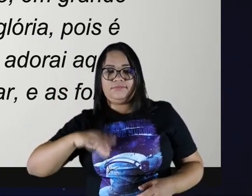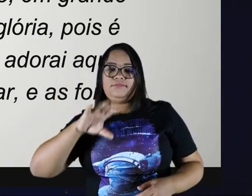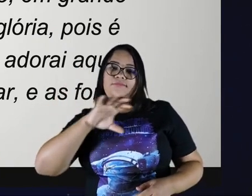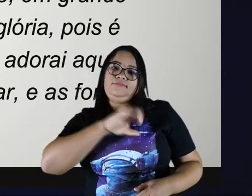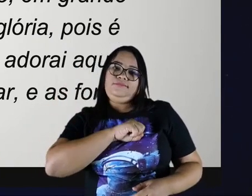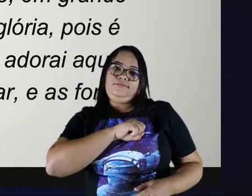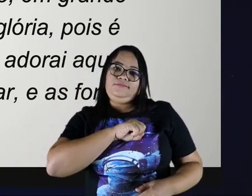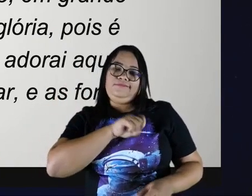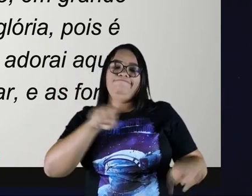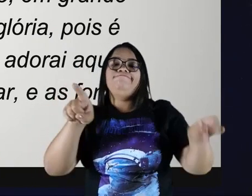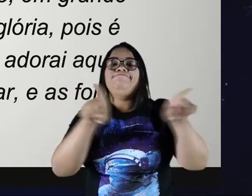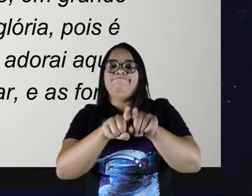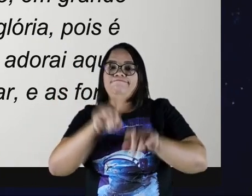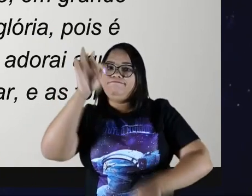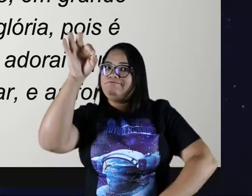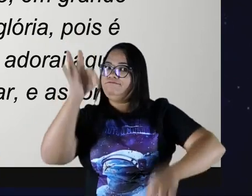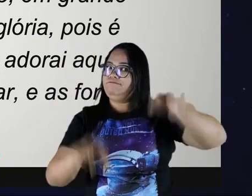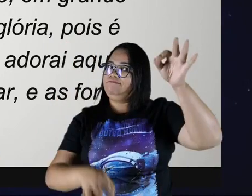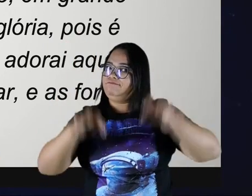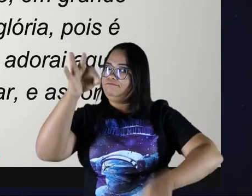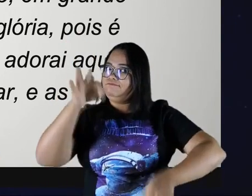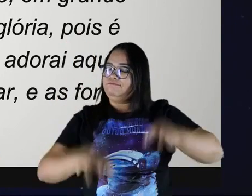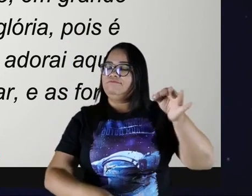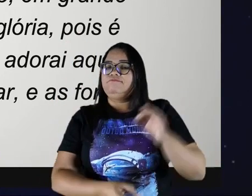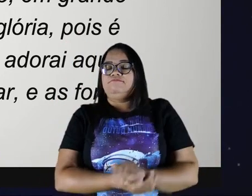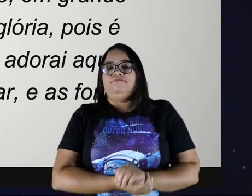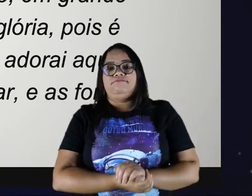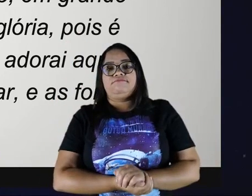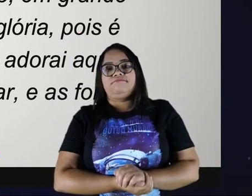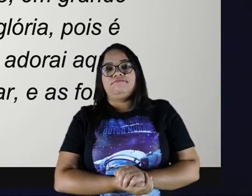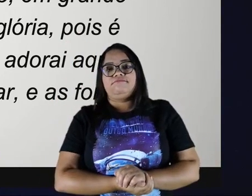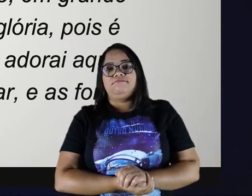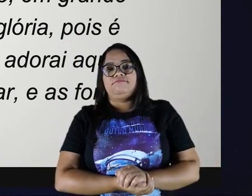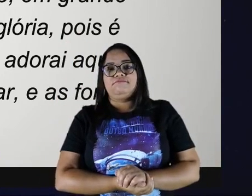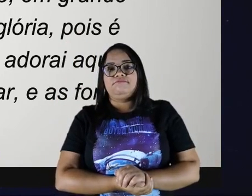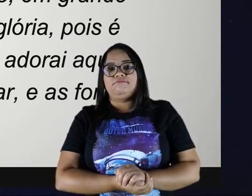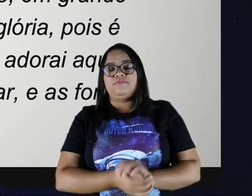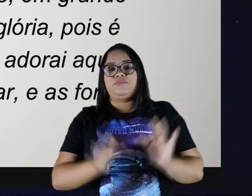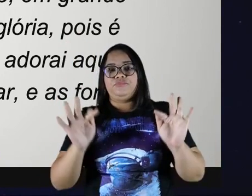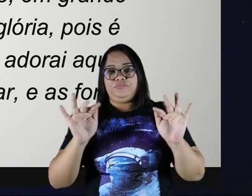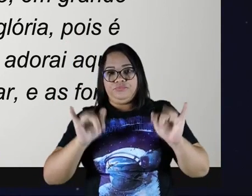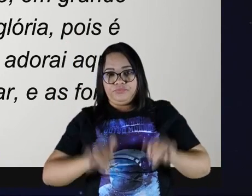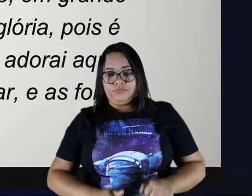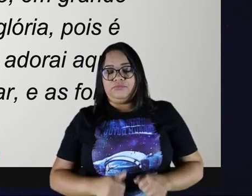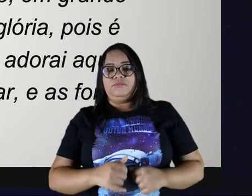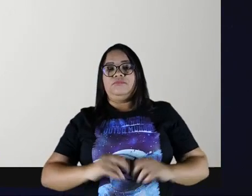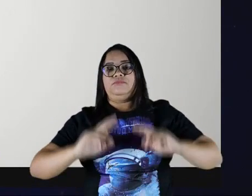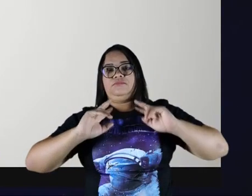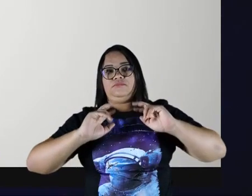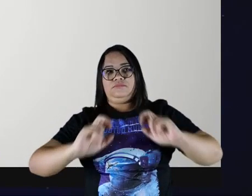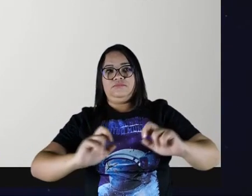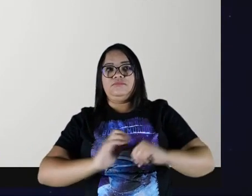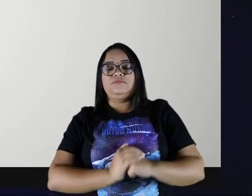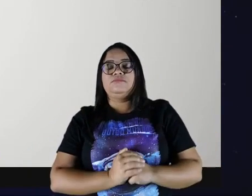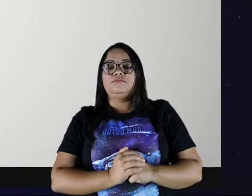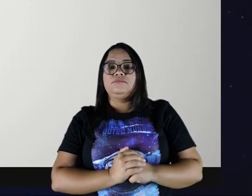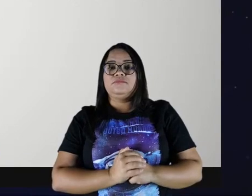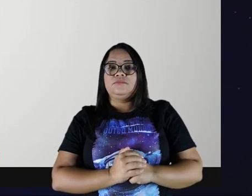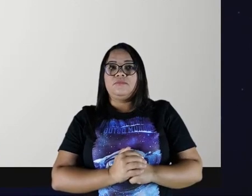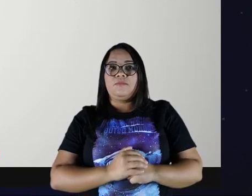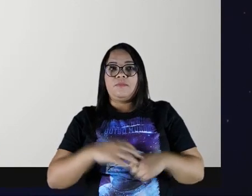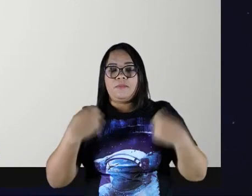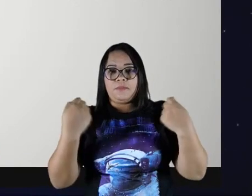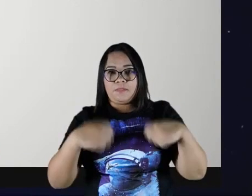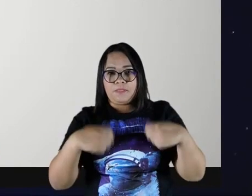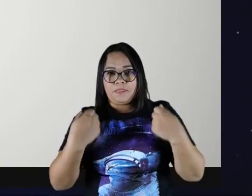ele também é juízo. Então, em destaque final a este sétimo é